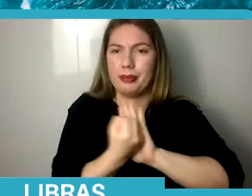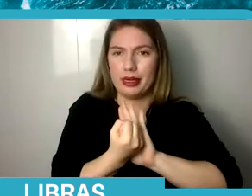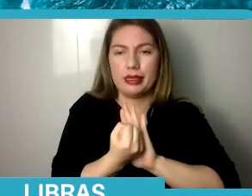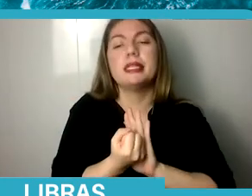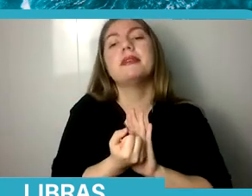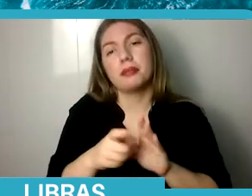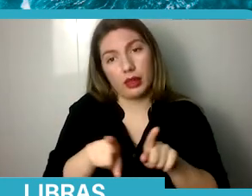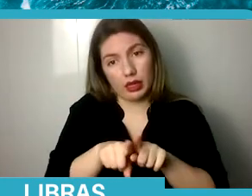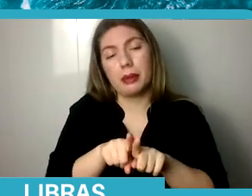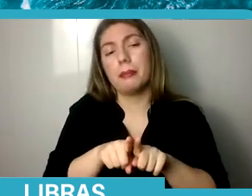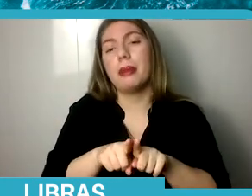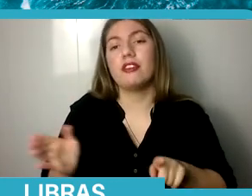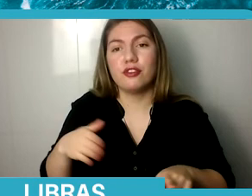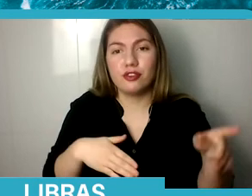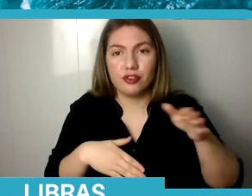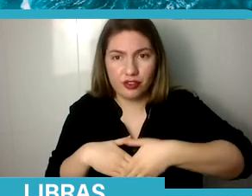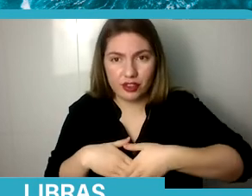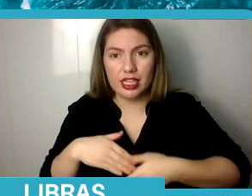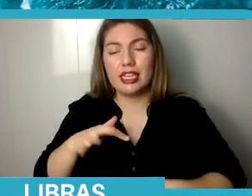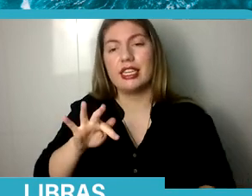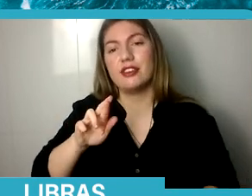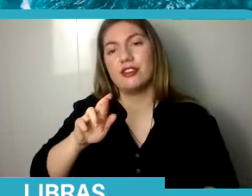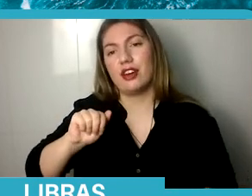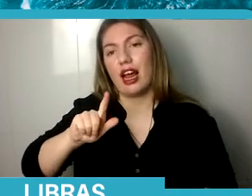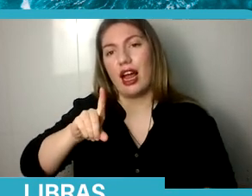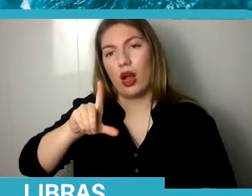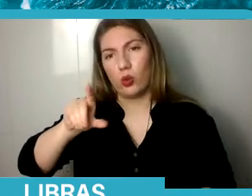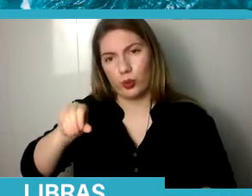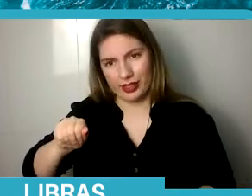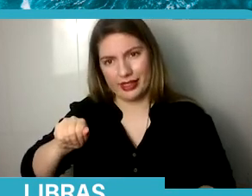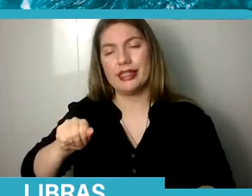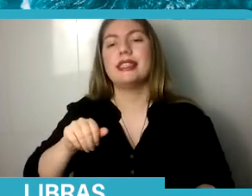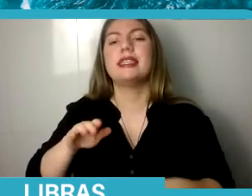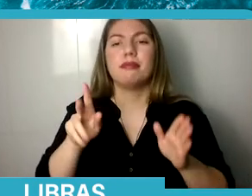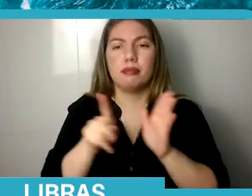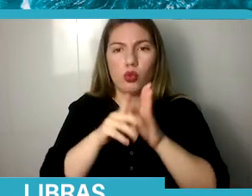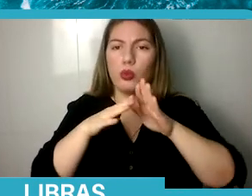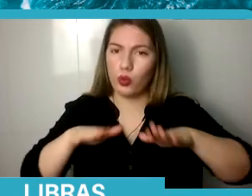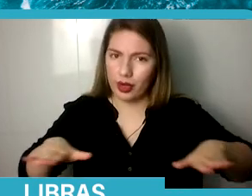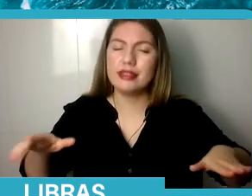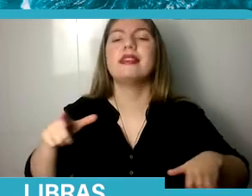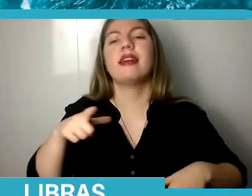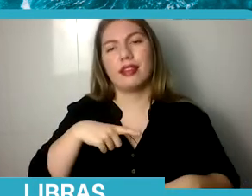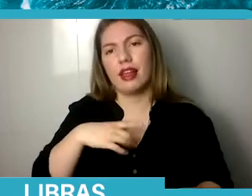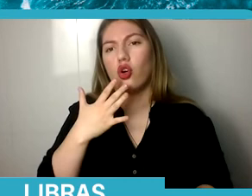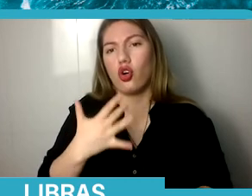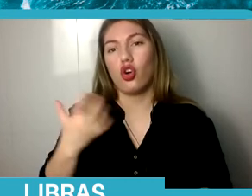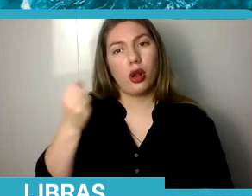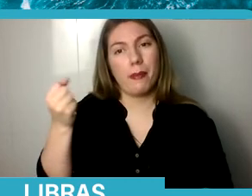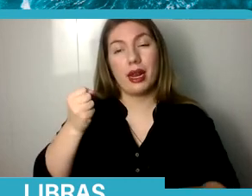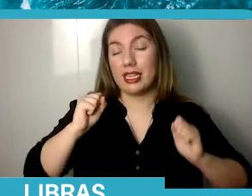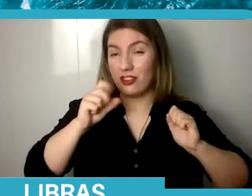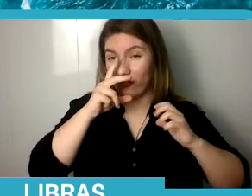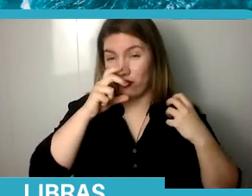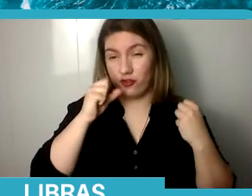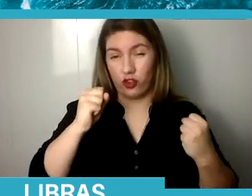fraldas infantis ela tudo que é muito branco tem branqueador óptico e é para dar uma ilusão de que aquele branco